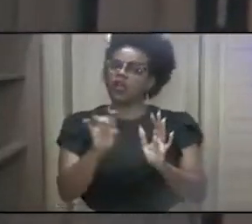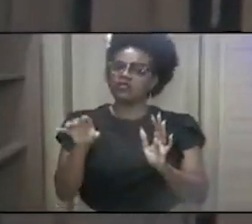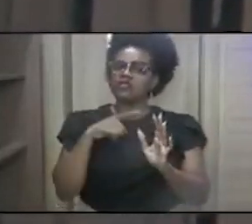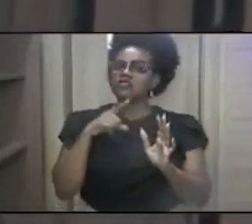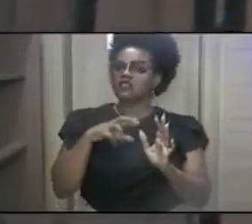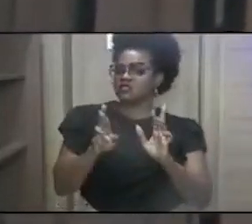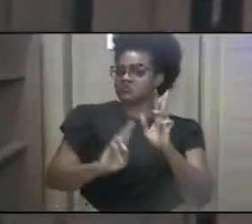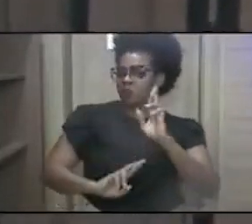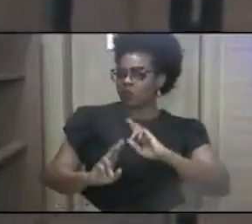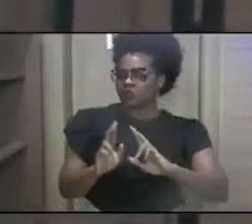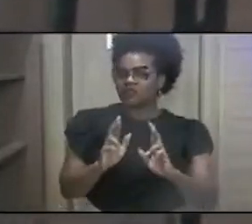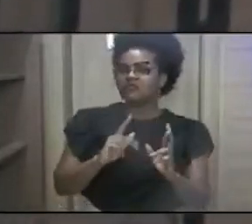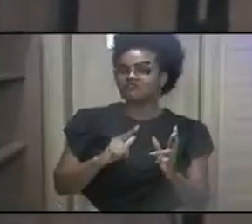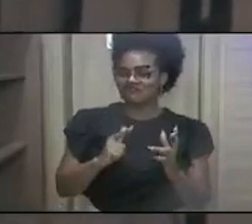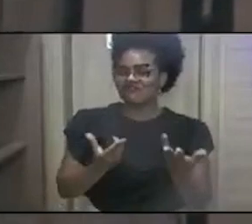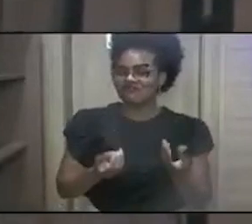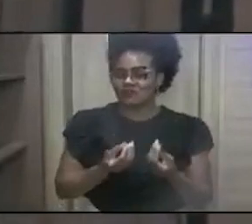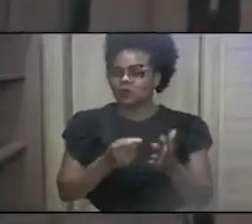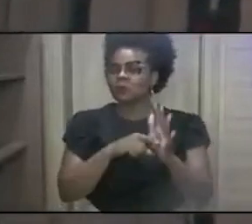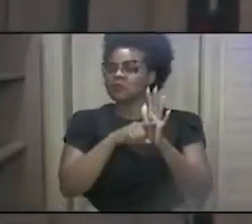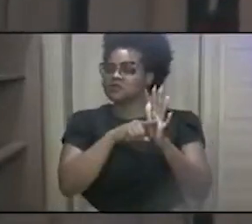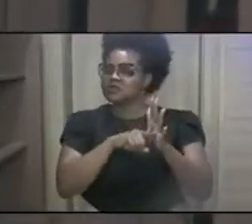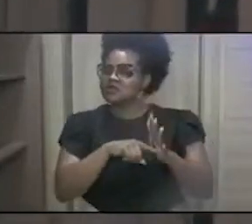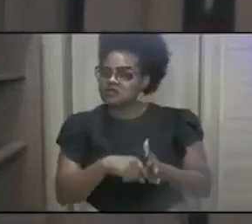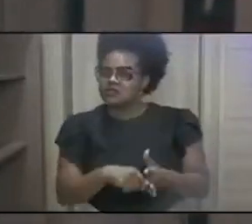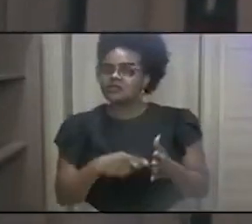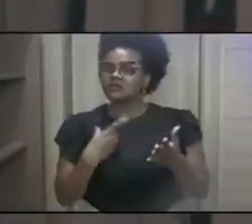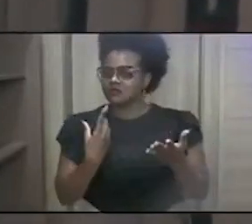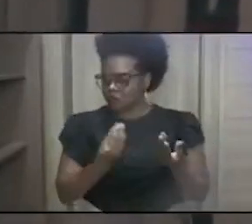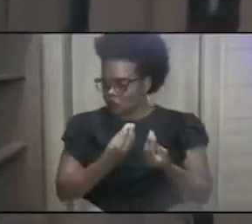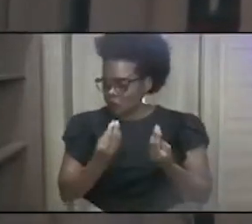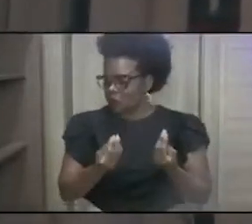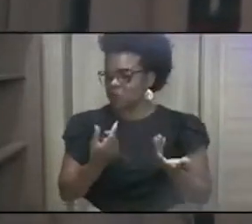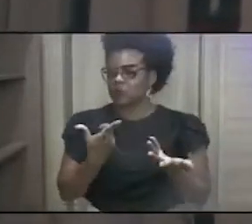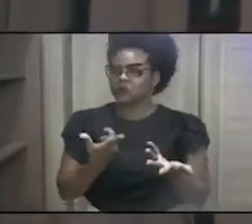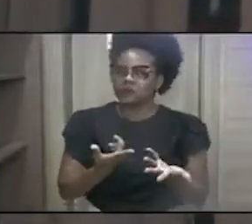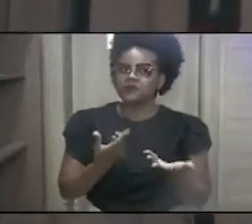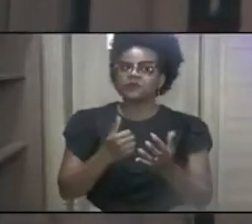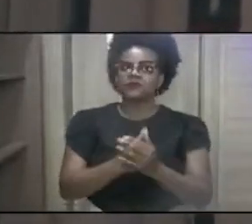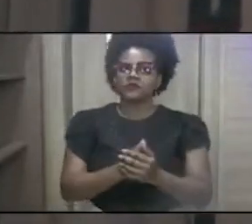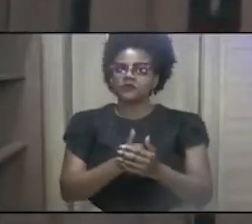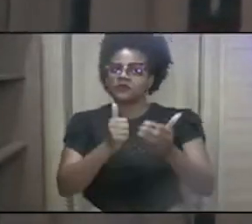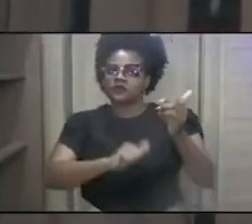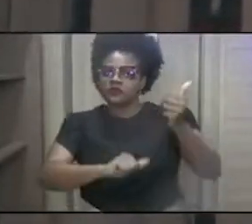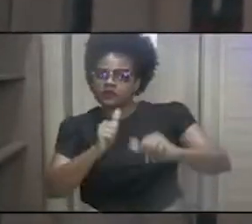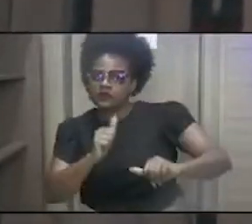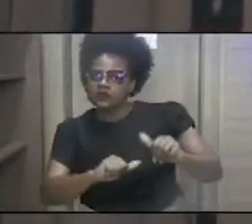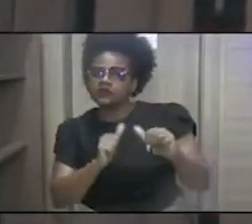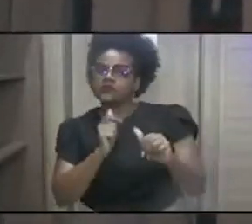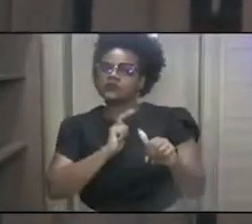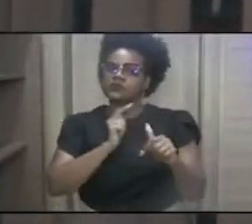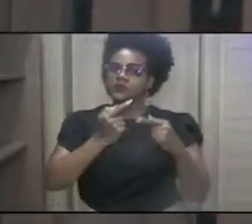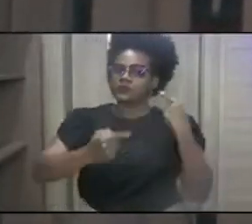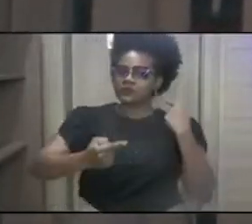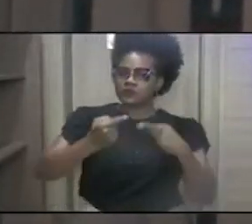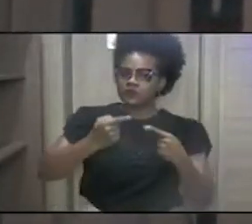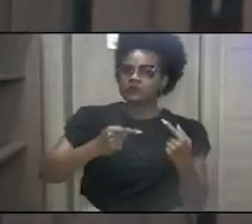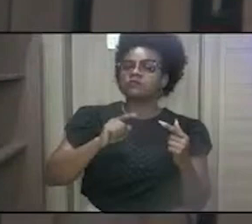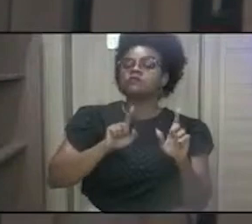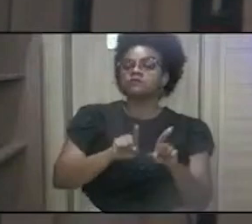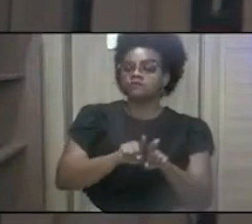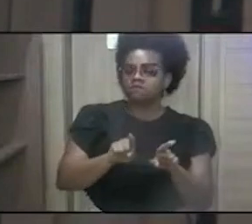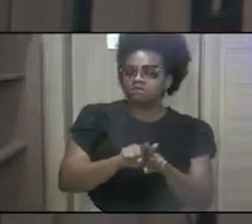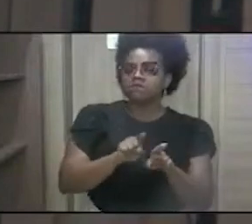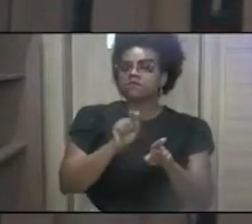resposta. Nessa pesquisa que visa, né, na verdade, não só analisar, avaliar a política, mas também